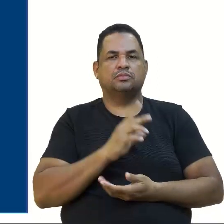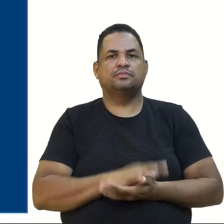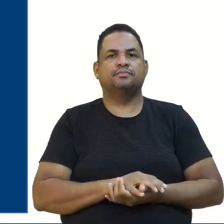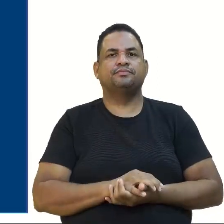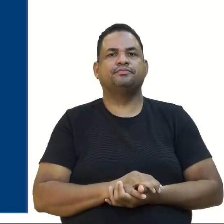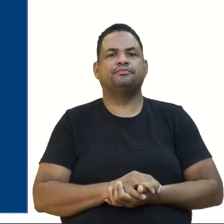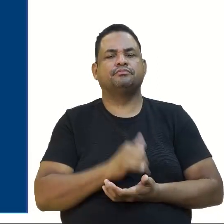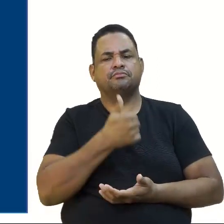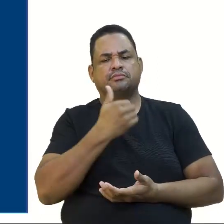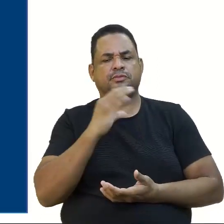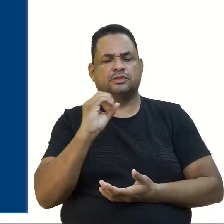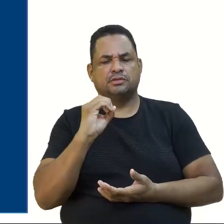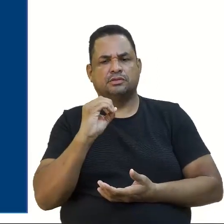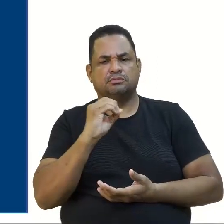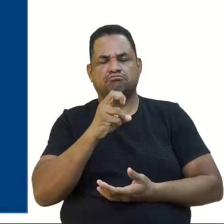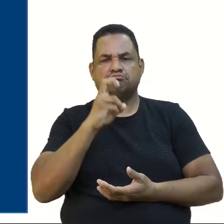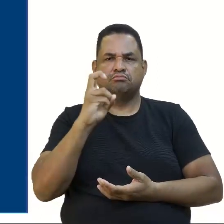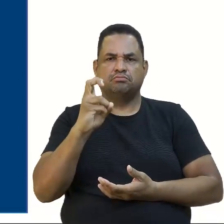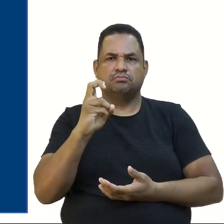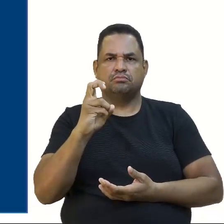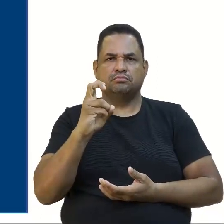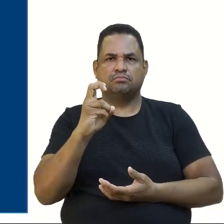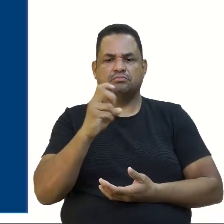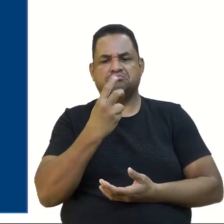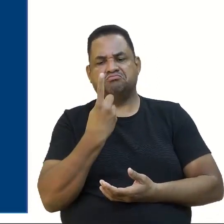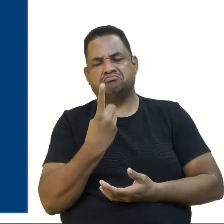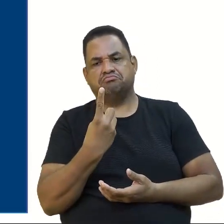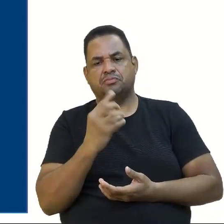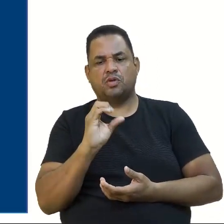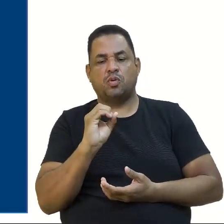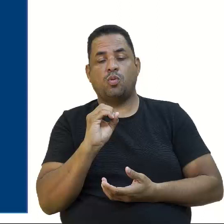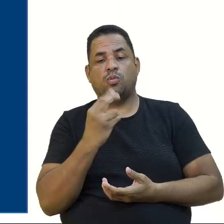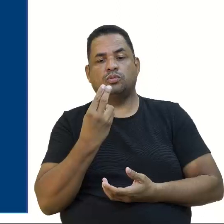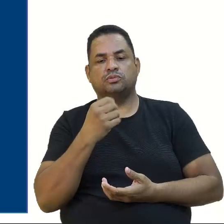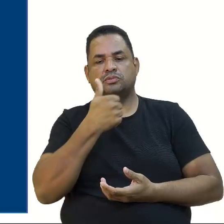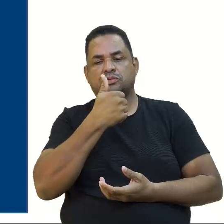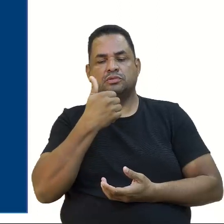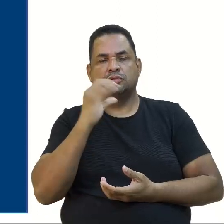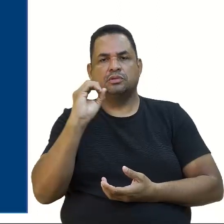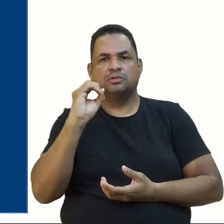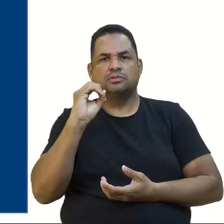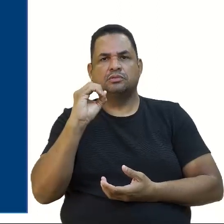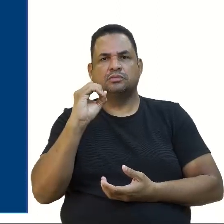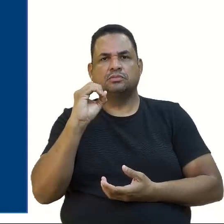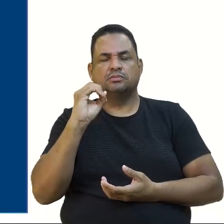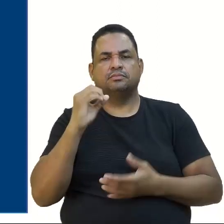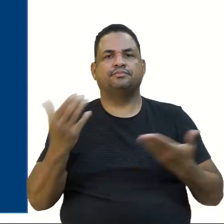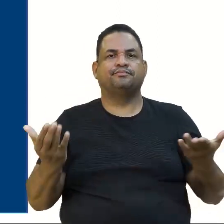que é 10? 5, 1 ou 0?